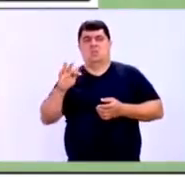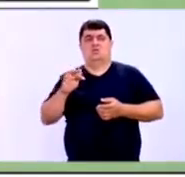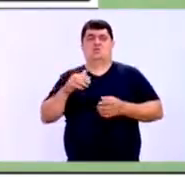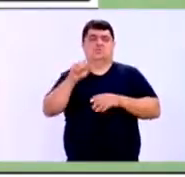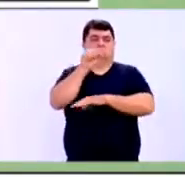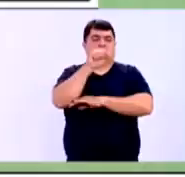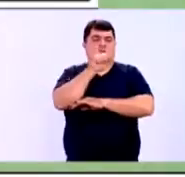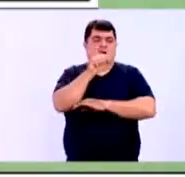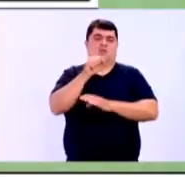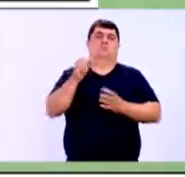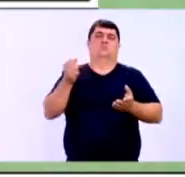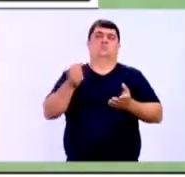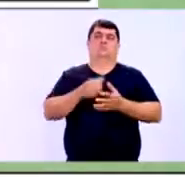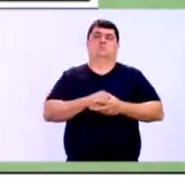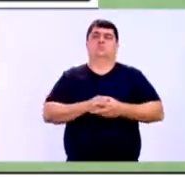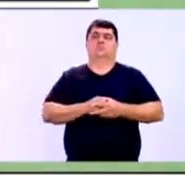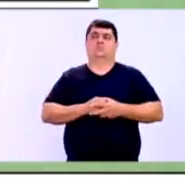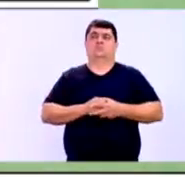automóvel,